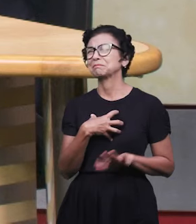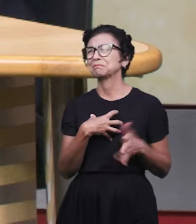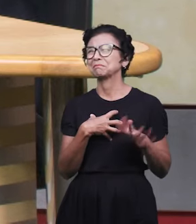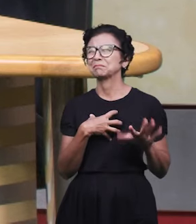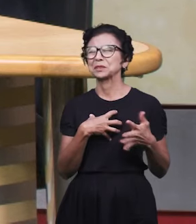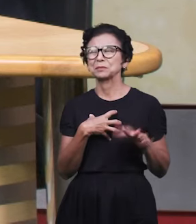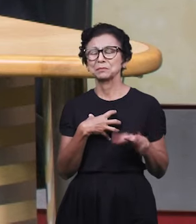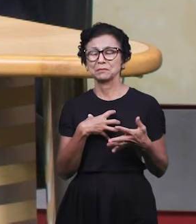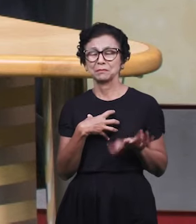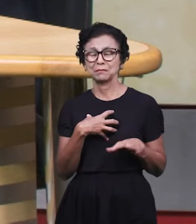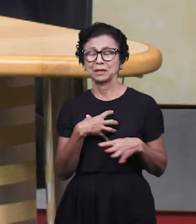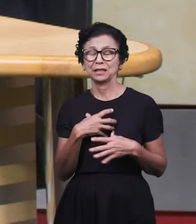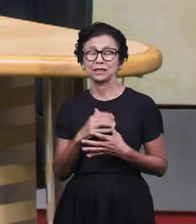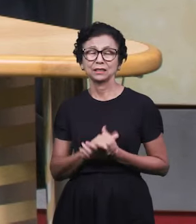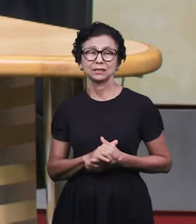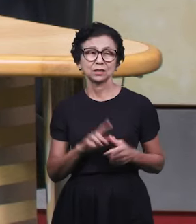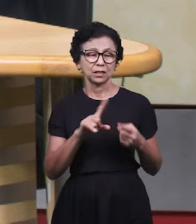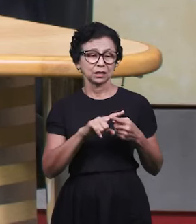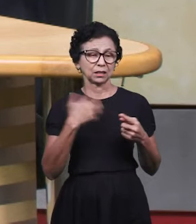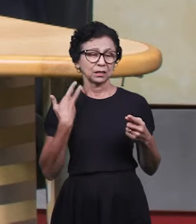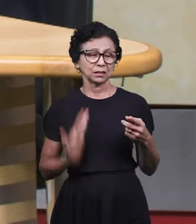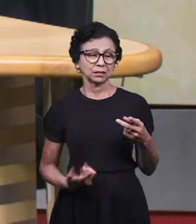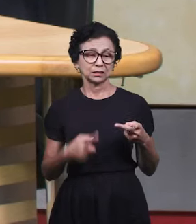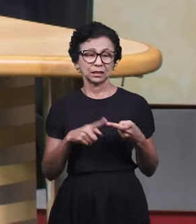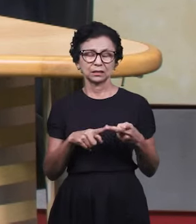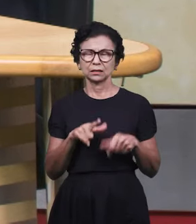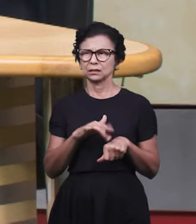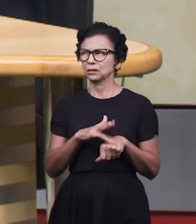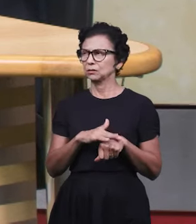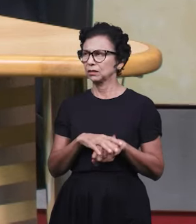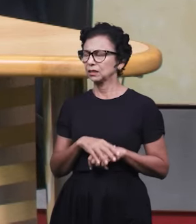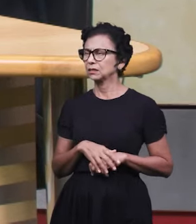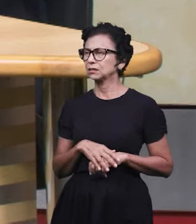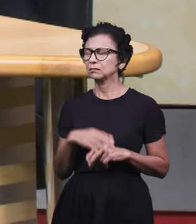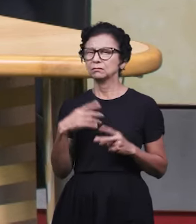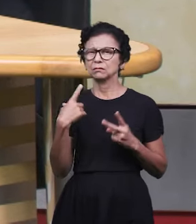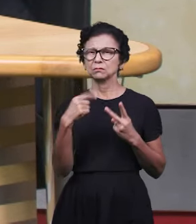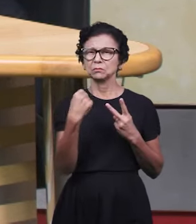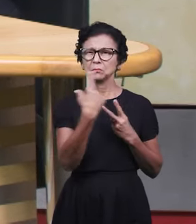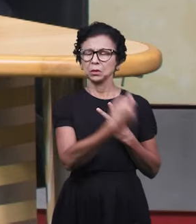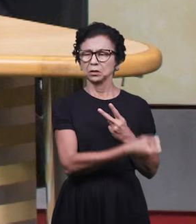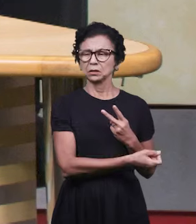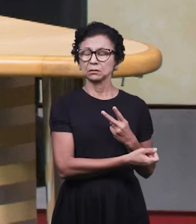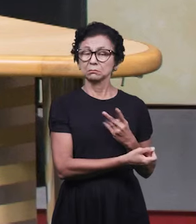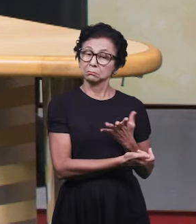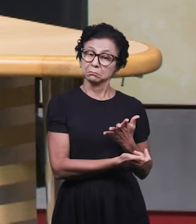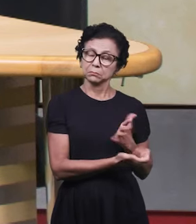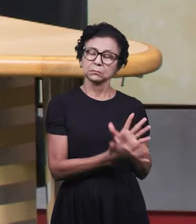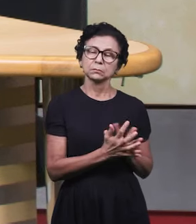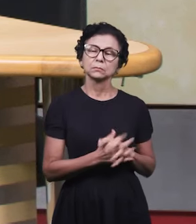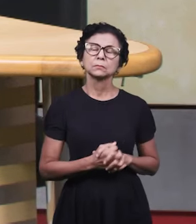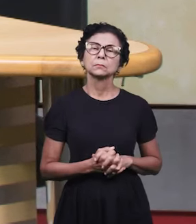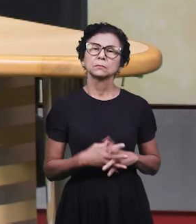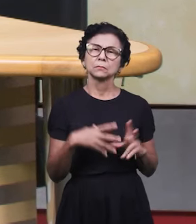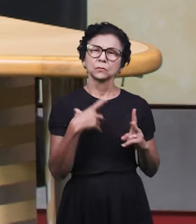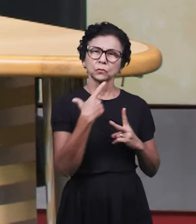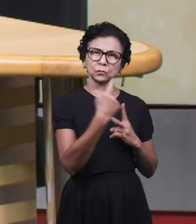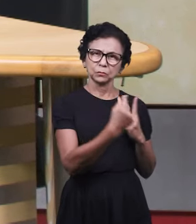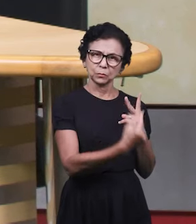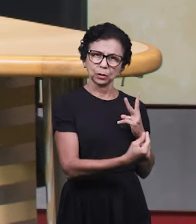você está cansada e eu estou doente, então, eu também acho que vou para casa e tal. Vocês consultam, tudo bem. E elas foram para casa.